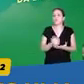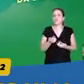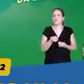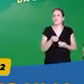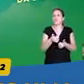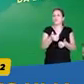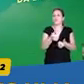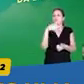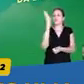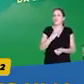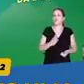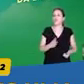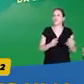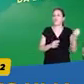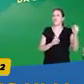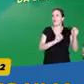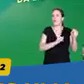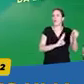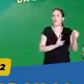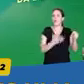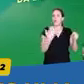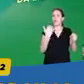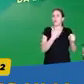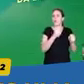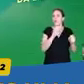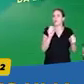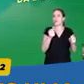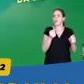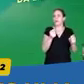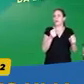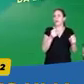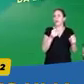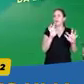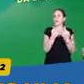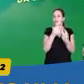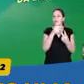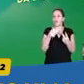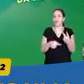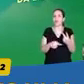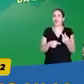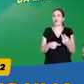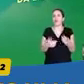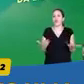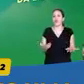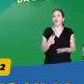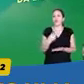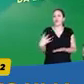auxílio Brasil era R$ 88,80, o médio, tá, por família. O preço da picanha era